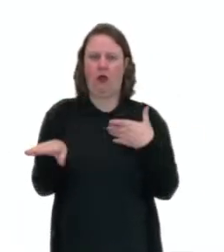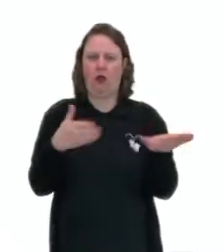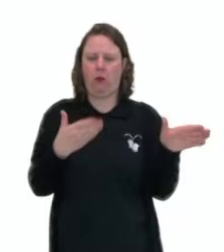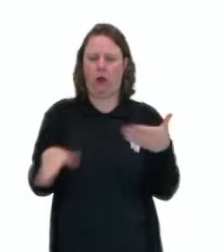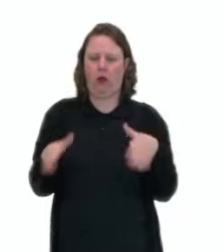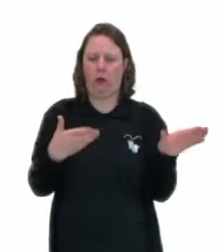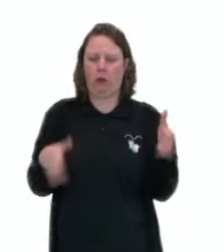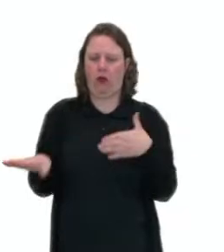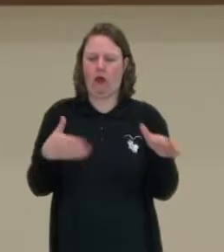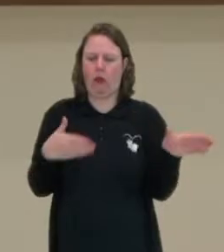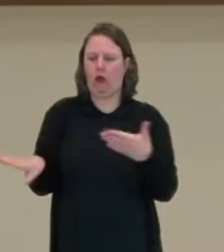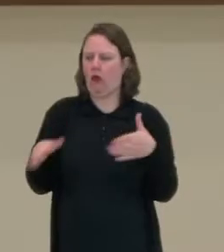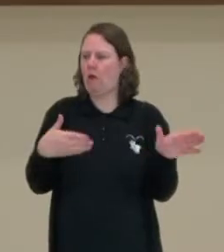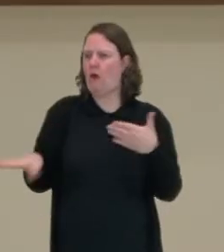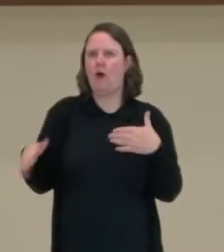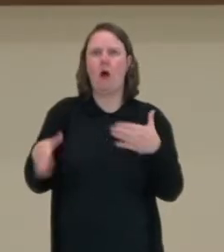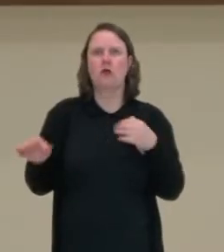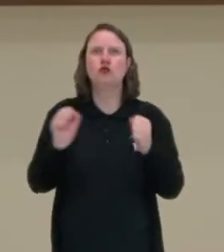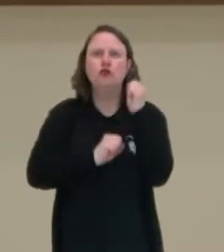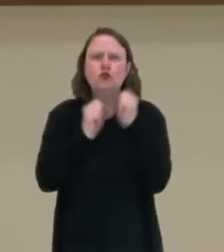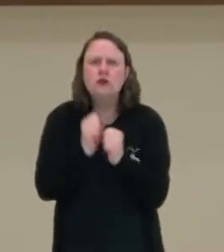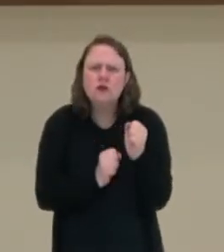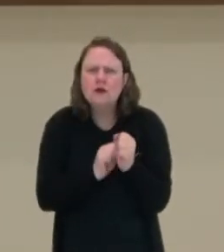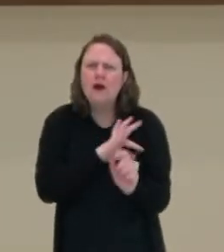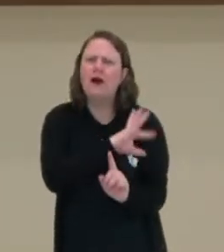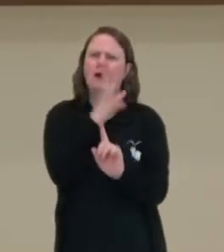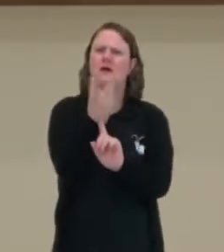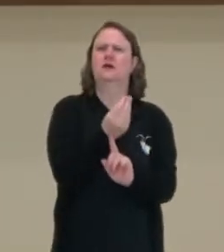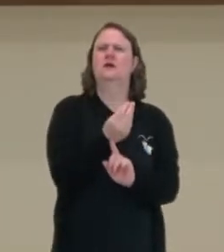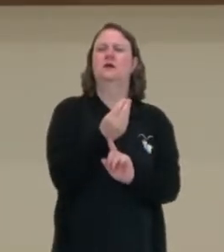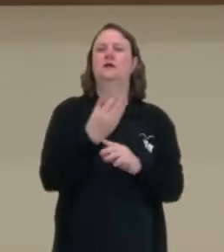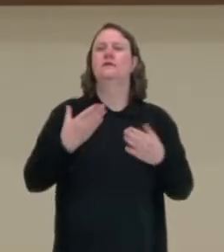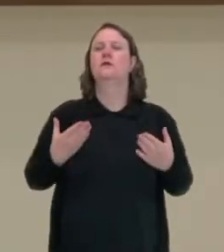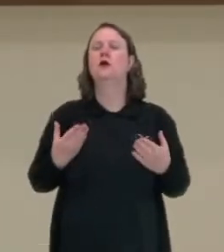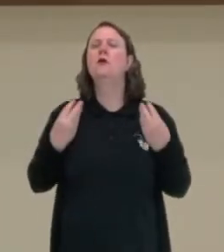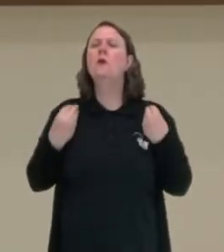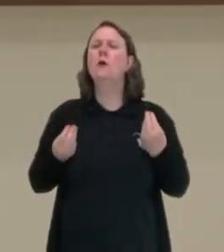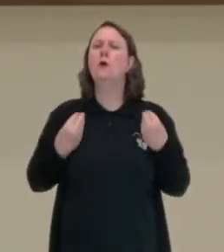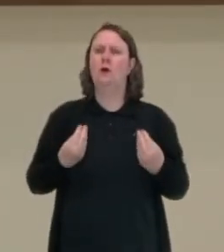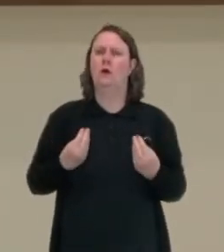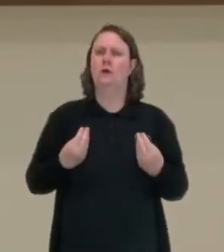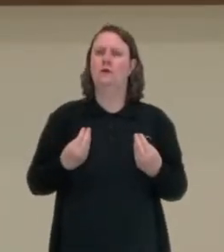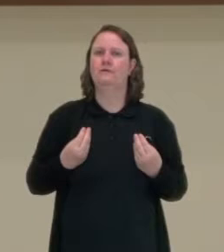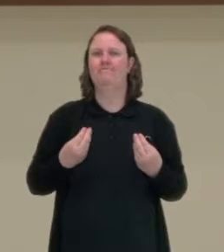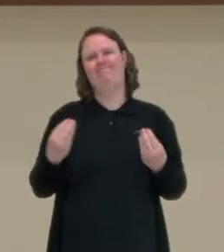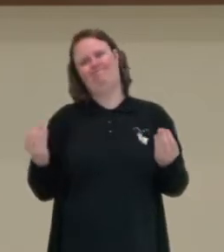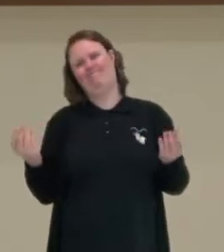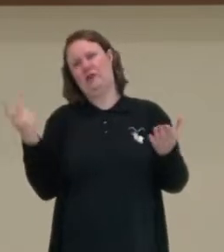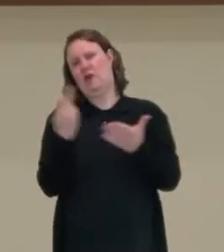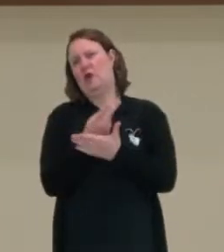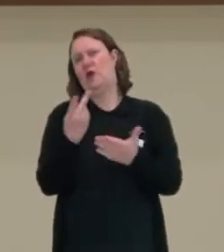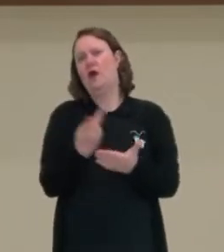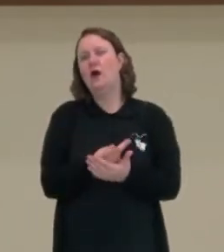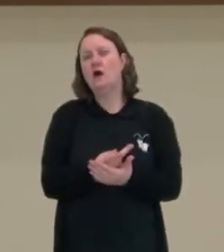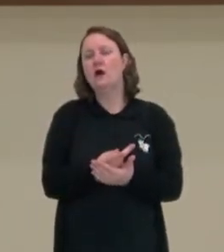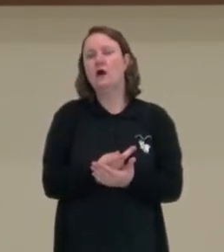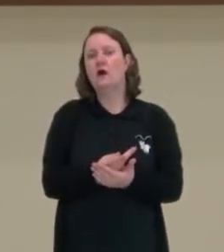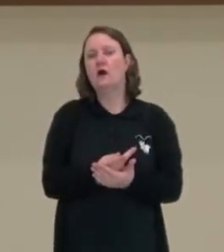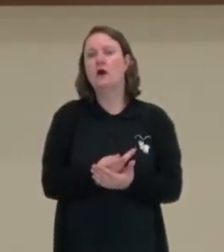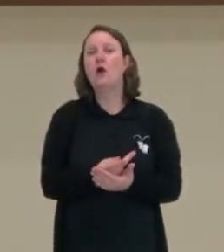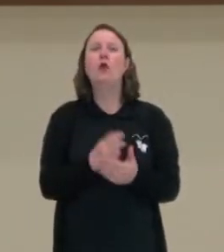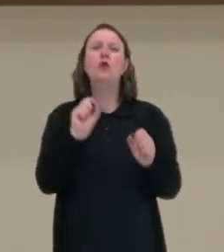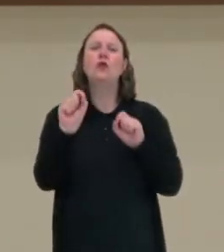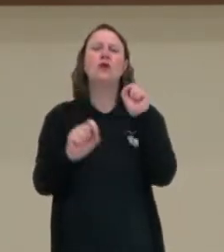racionalidade formal. De cara a gente vê a exploração do meio ambiente. O que é a indústria? A busca do